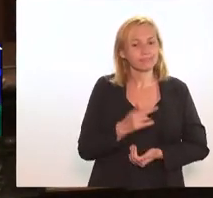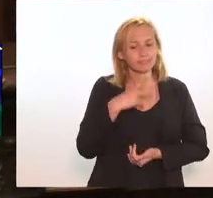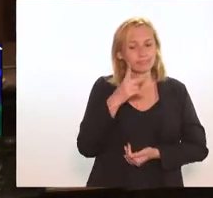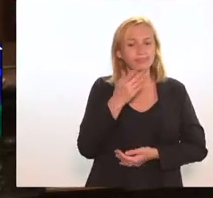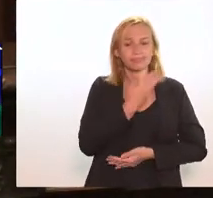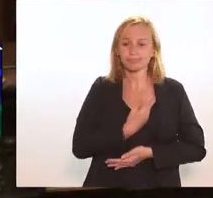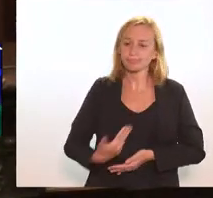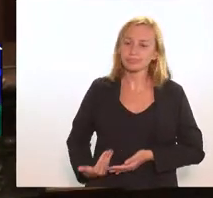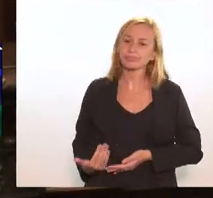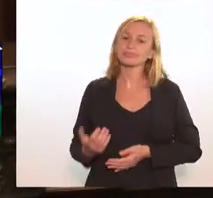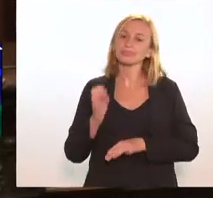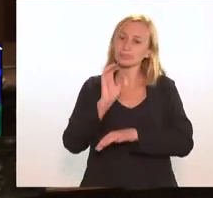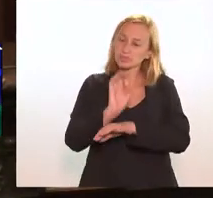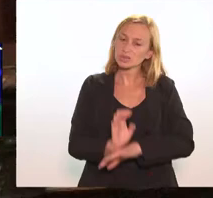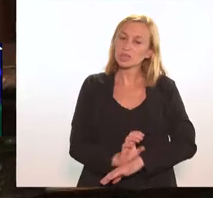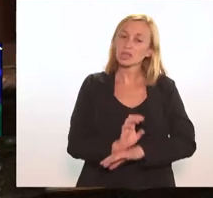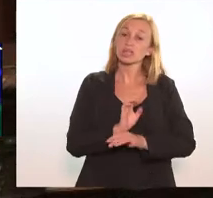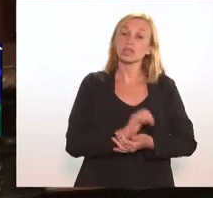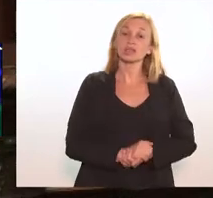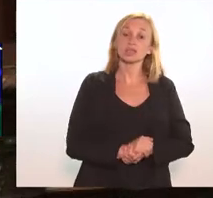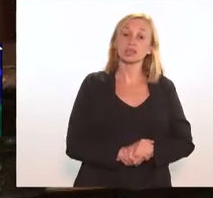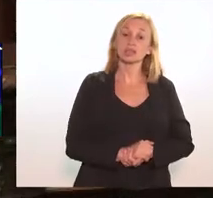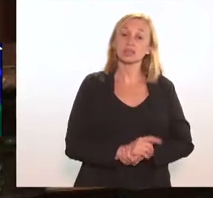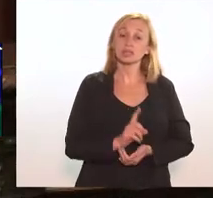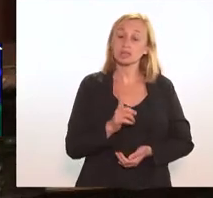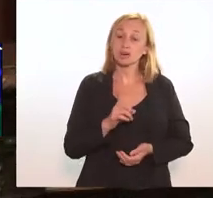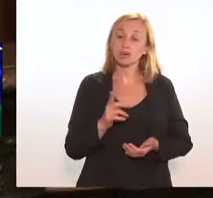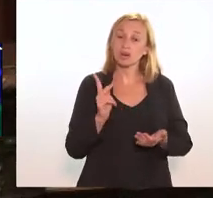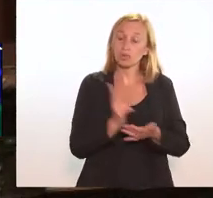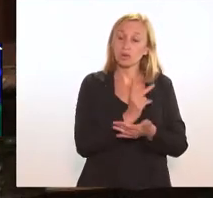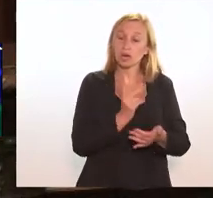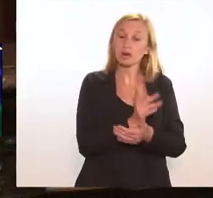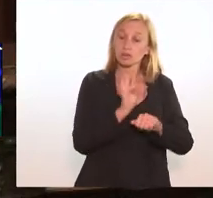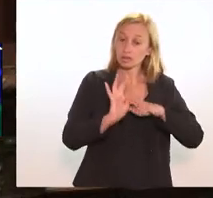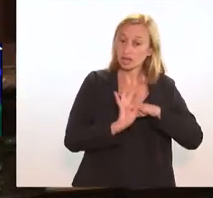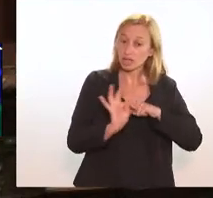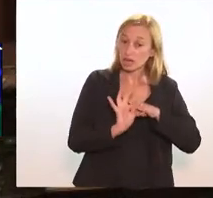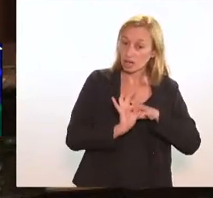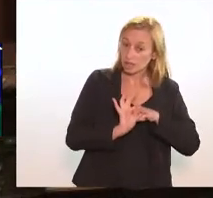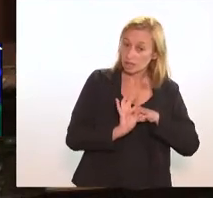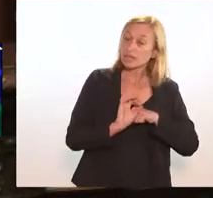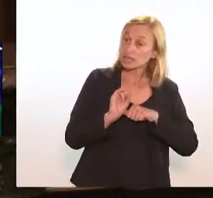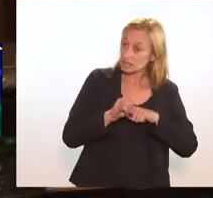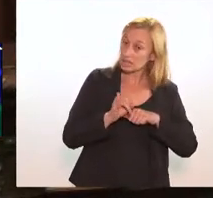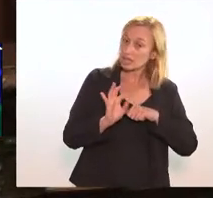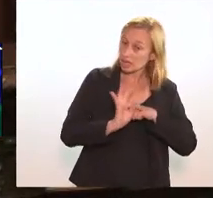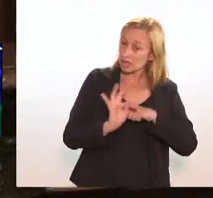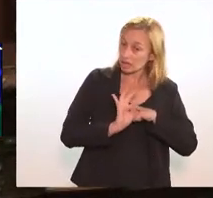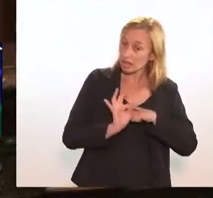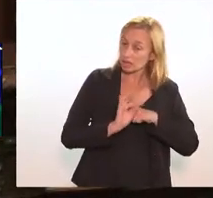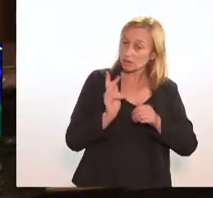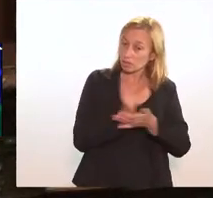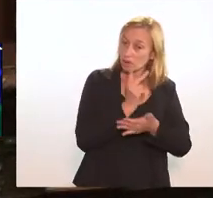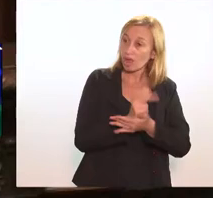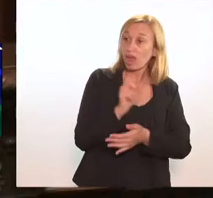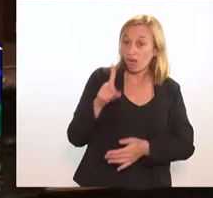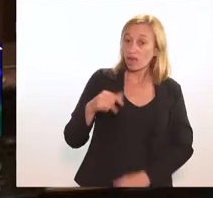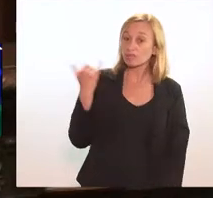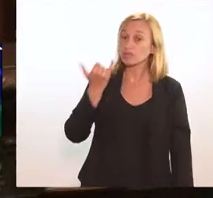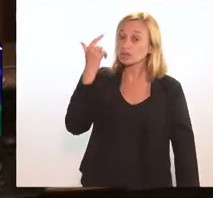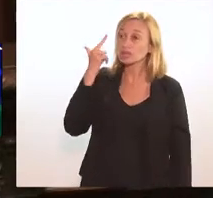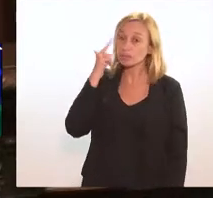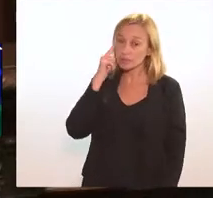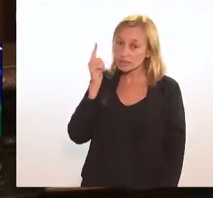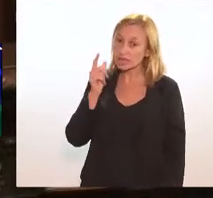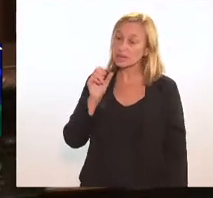o governador do estado que se não foi um erro técnico, se foi um erro técnico, é importante ele pensar que tem